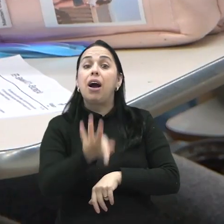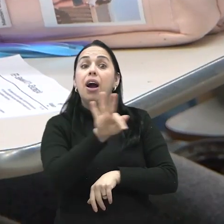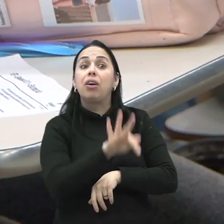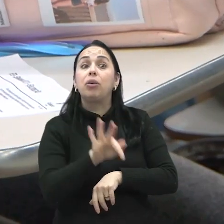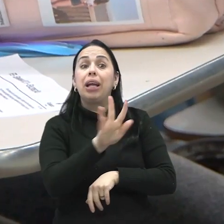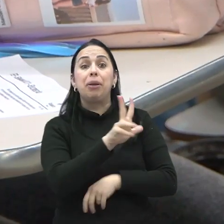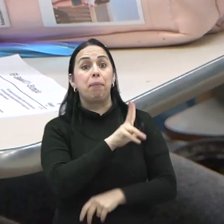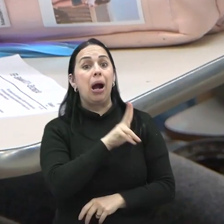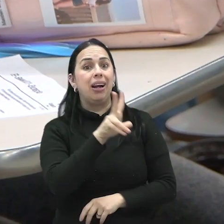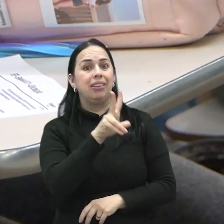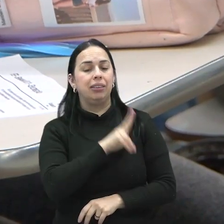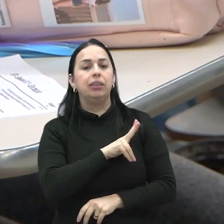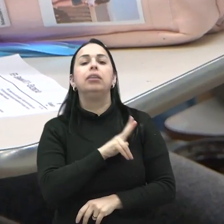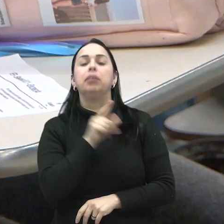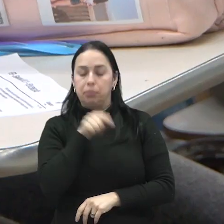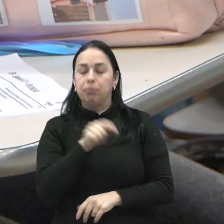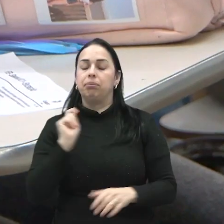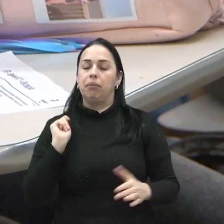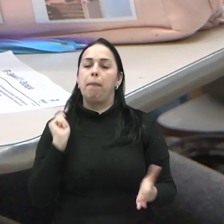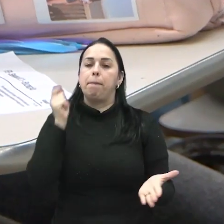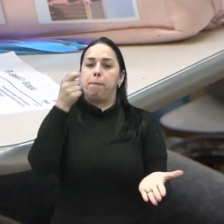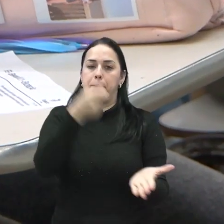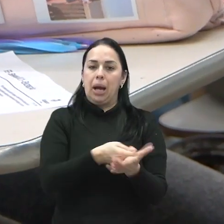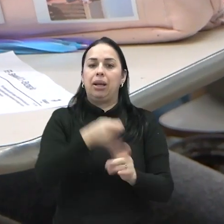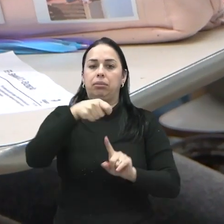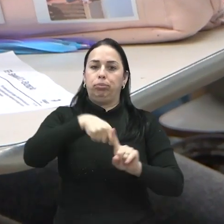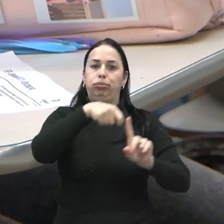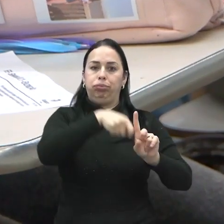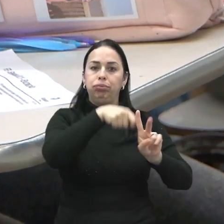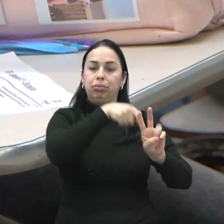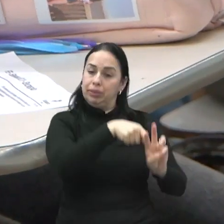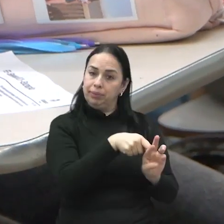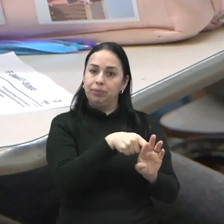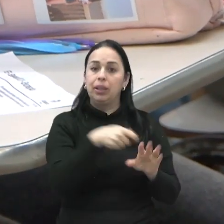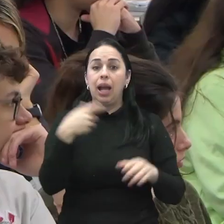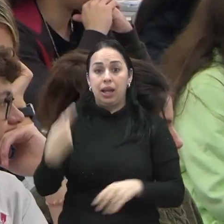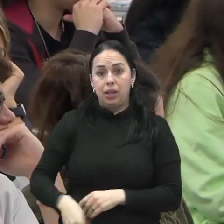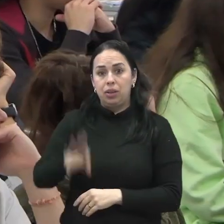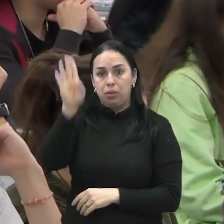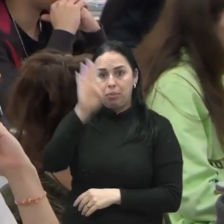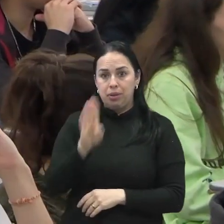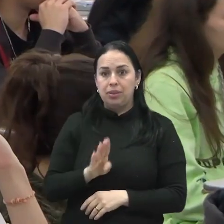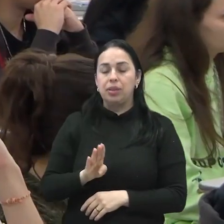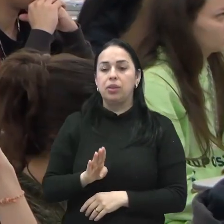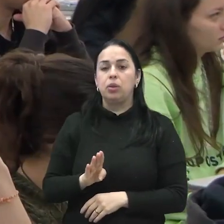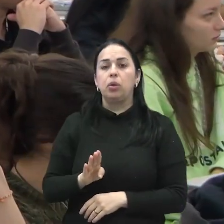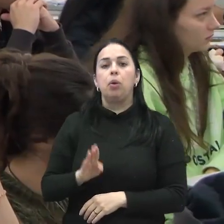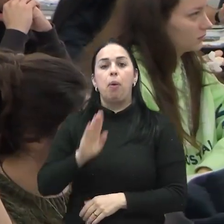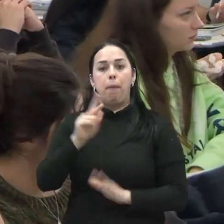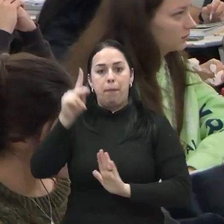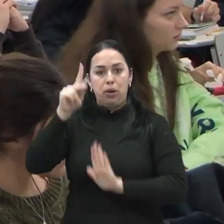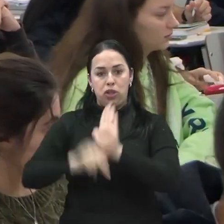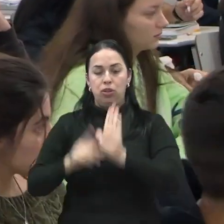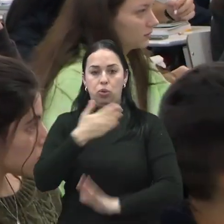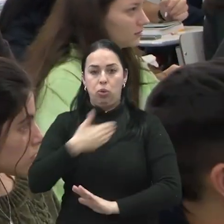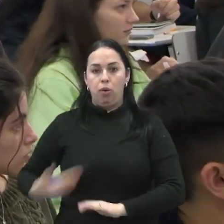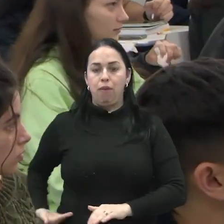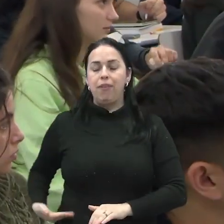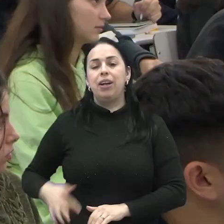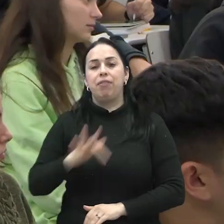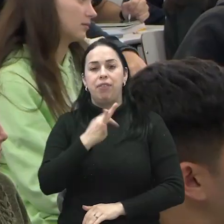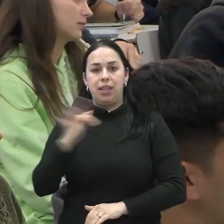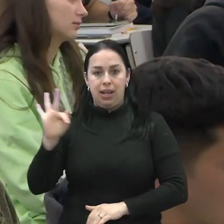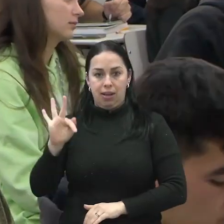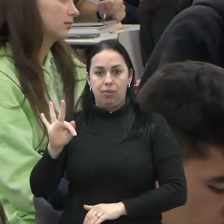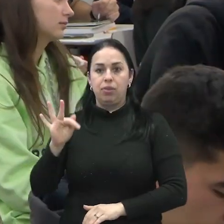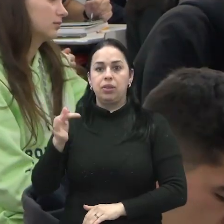caso de faculdades privadas, ainda tem a mensalidade. No Brasil, um programa do governo